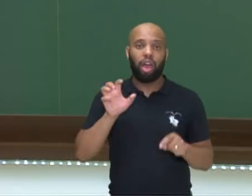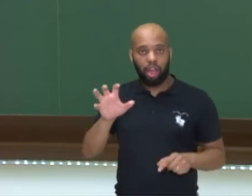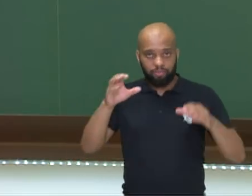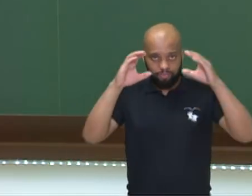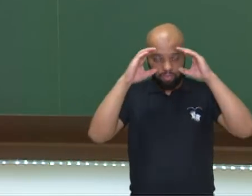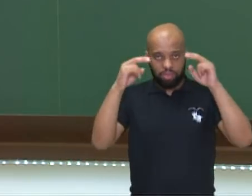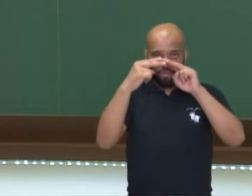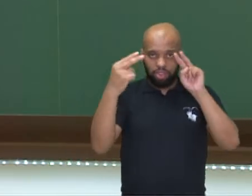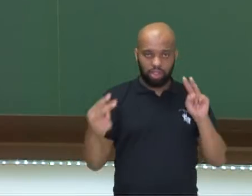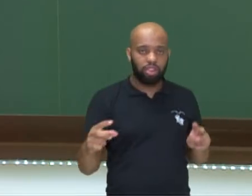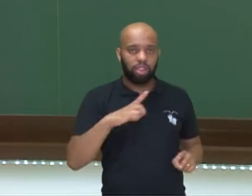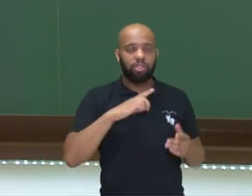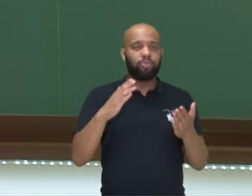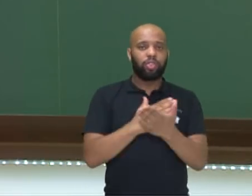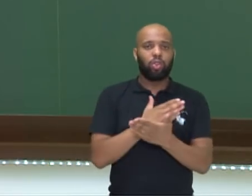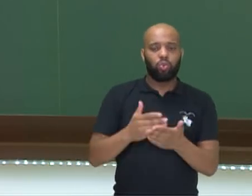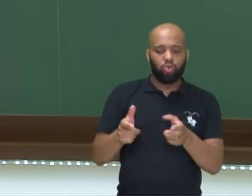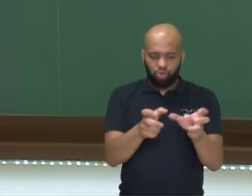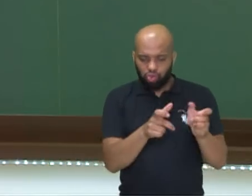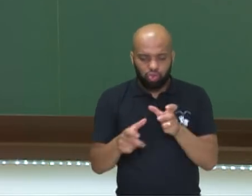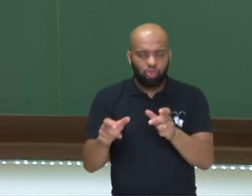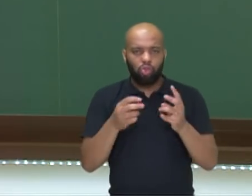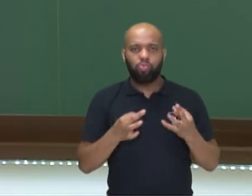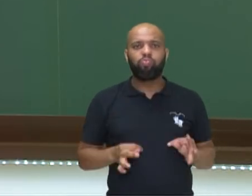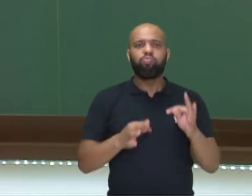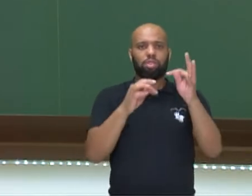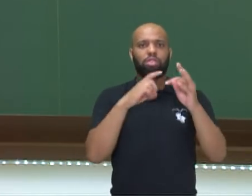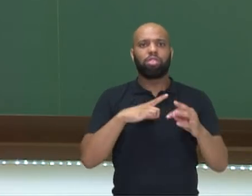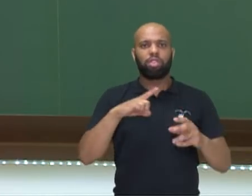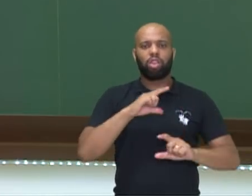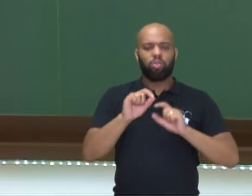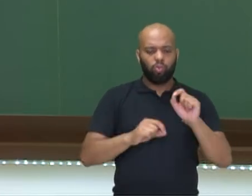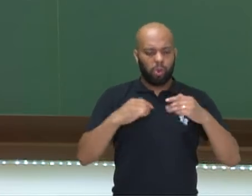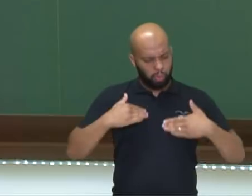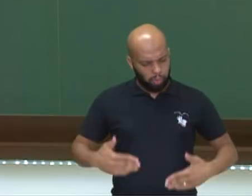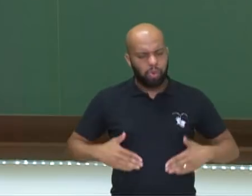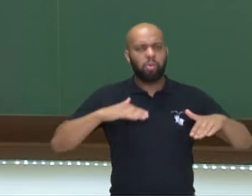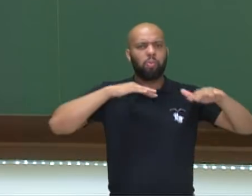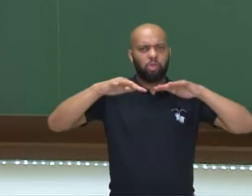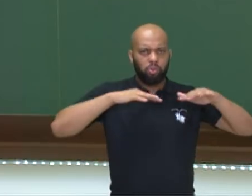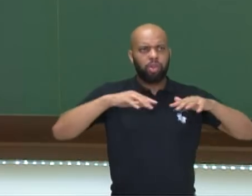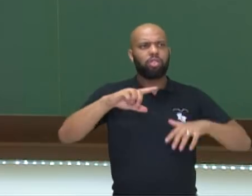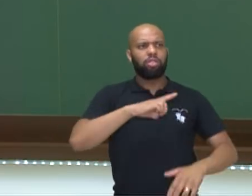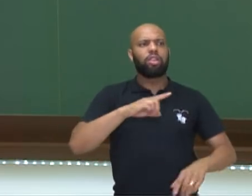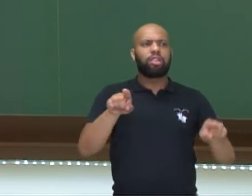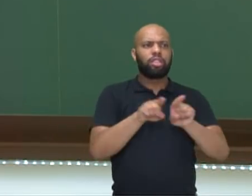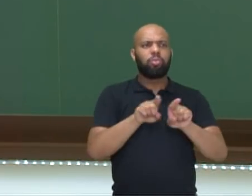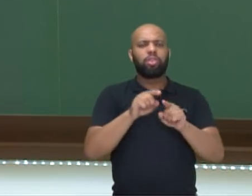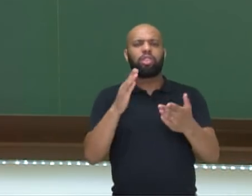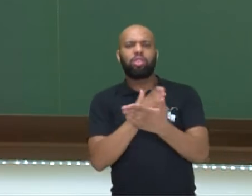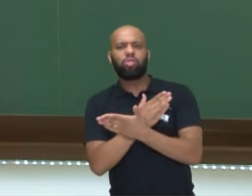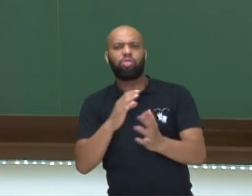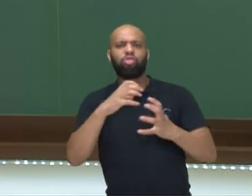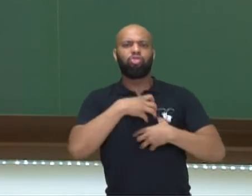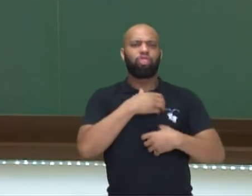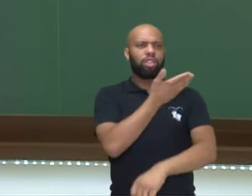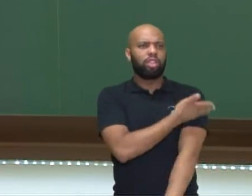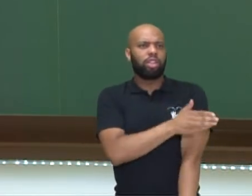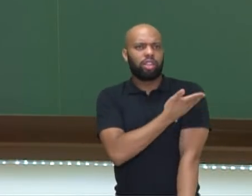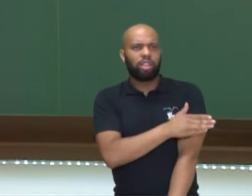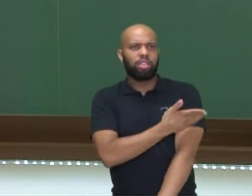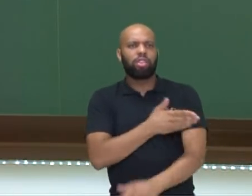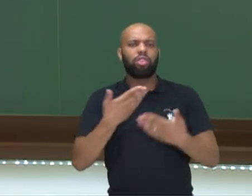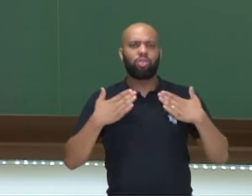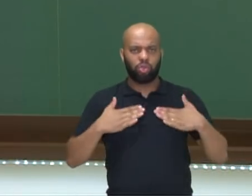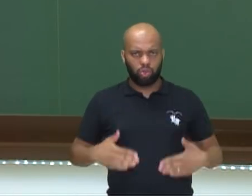nós podemos ter alguns jogos eletrônicos bem ativos, sim, e algumas formas de treino físico bem